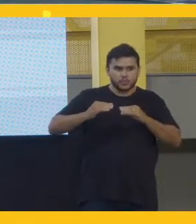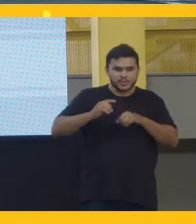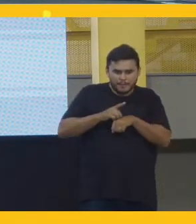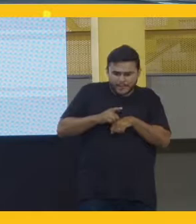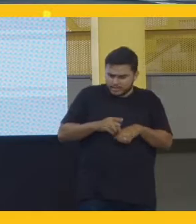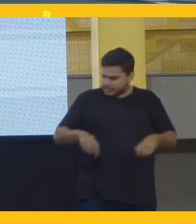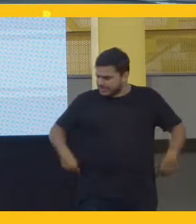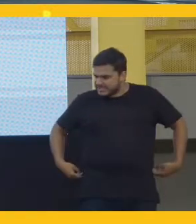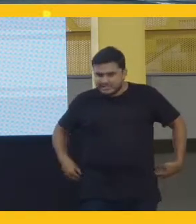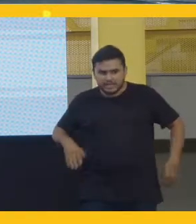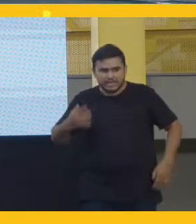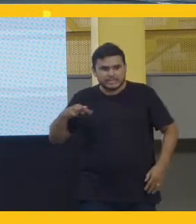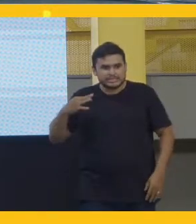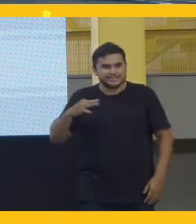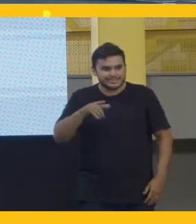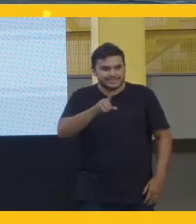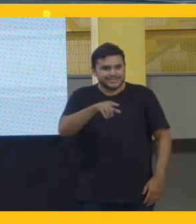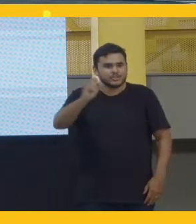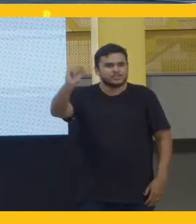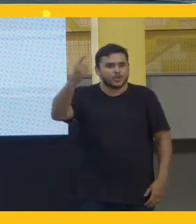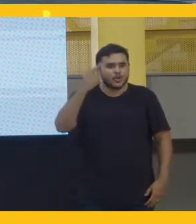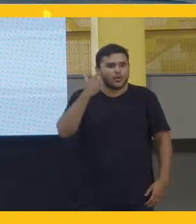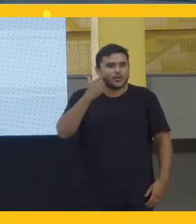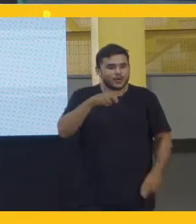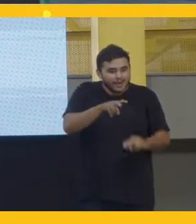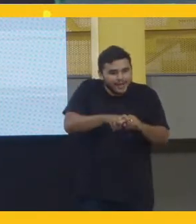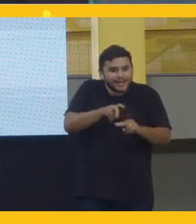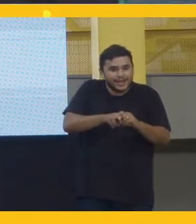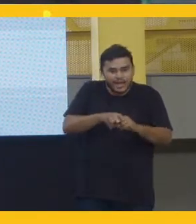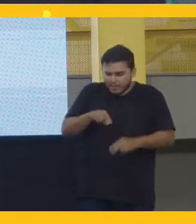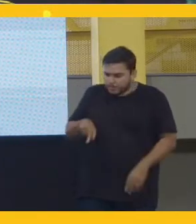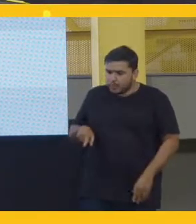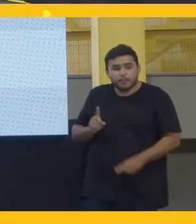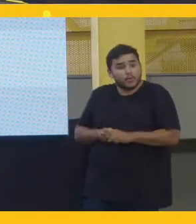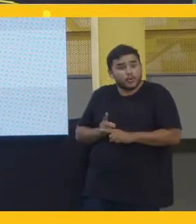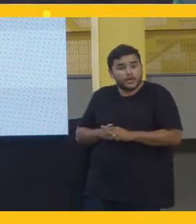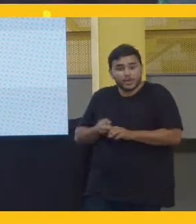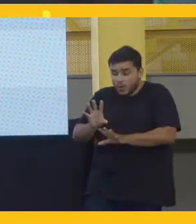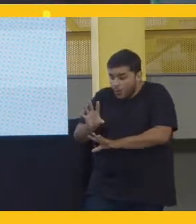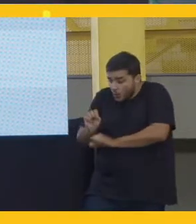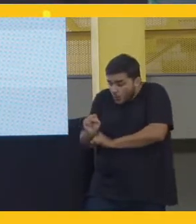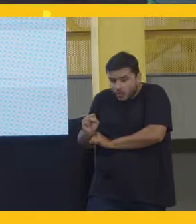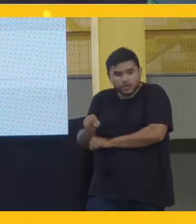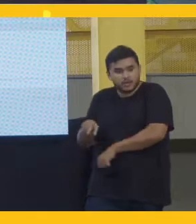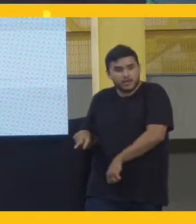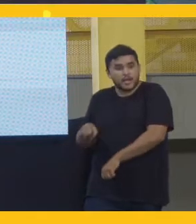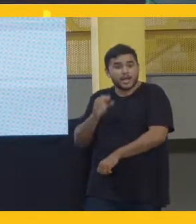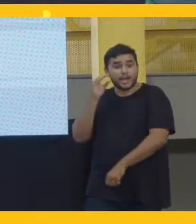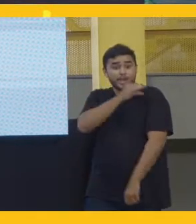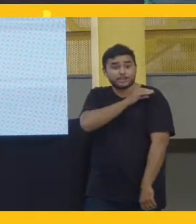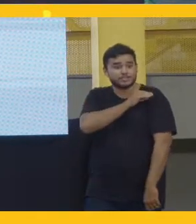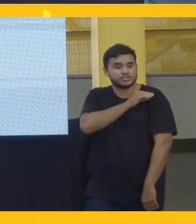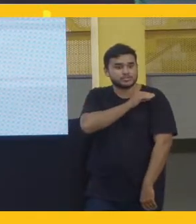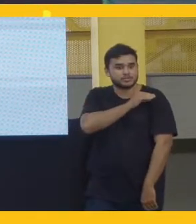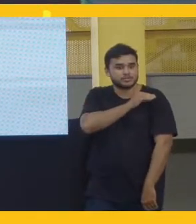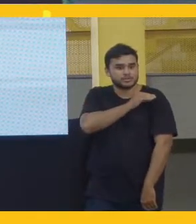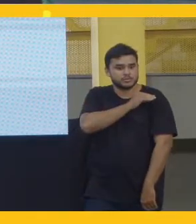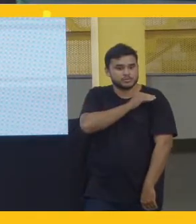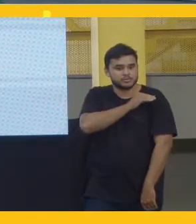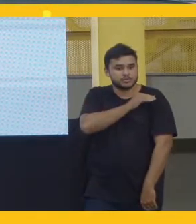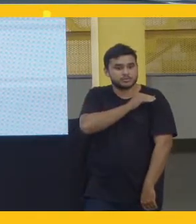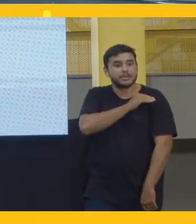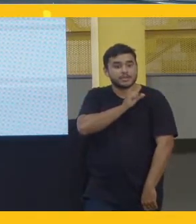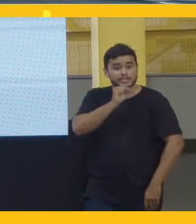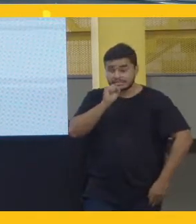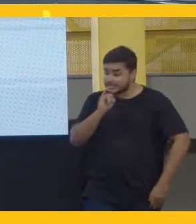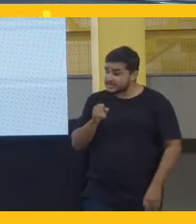sentar, ui, né? É uma desgrama aquilo, porque os objetos pretos absorvem muita luz esquentam